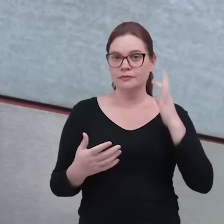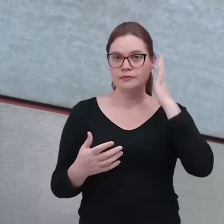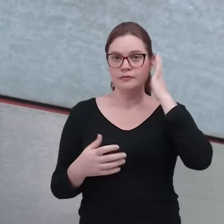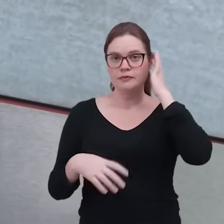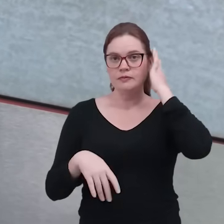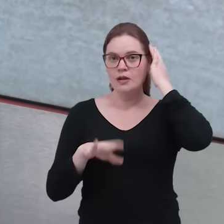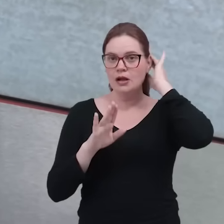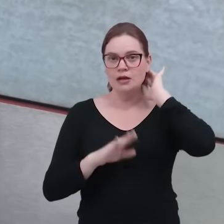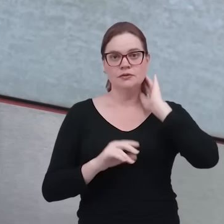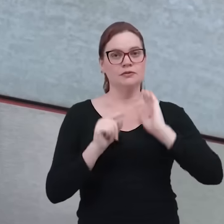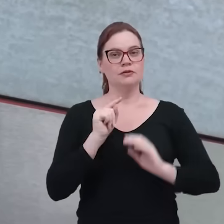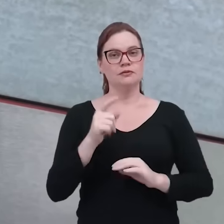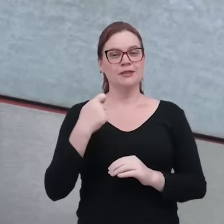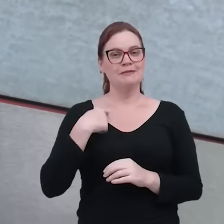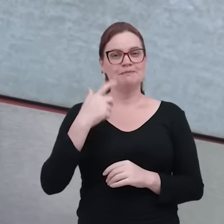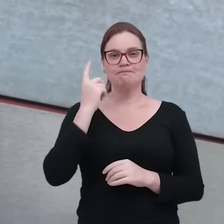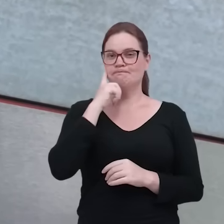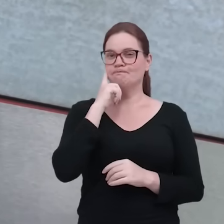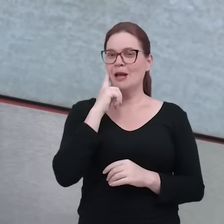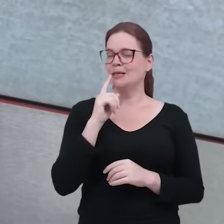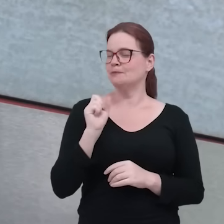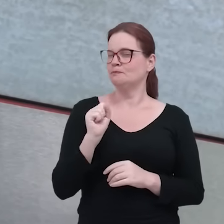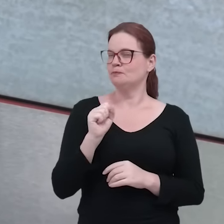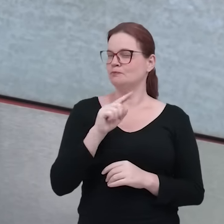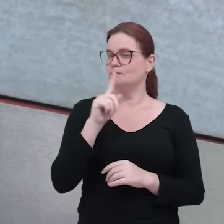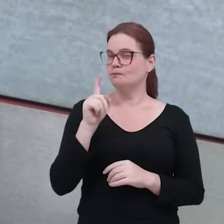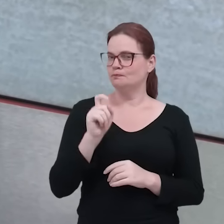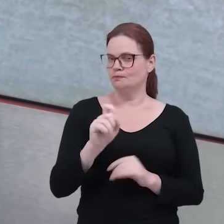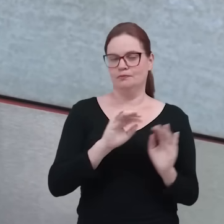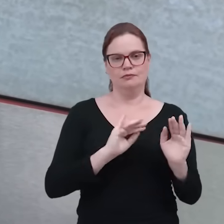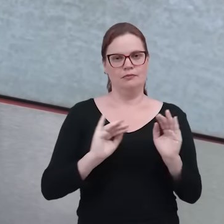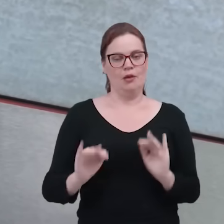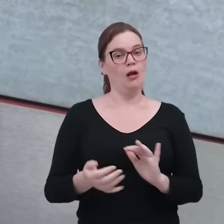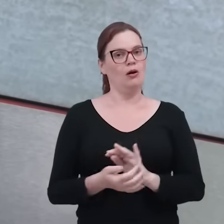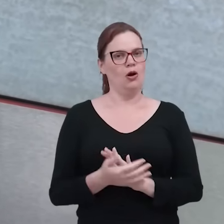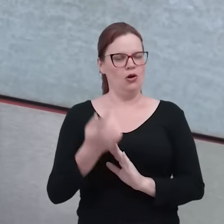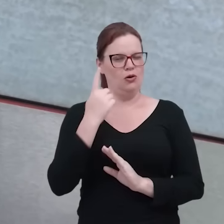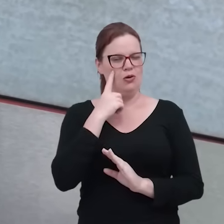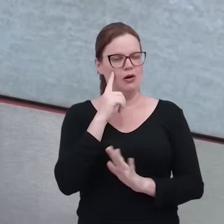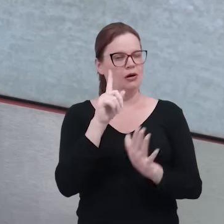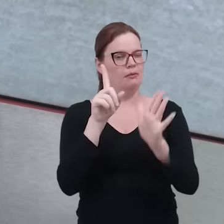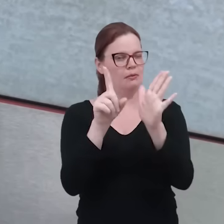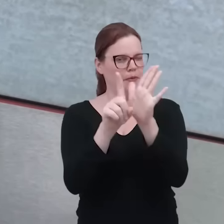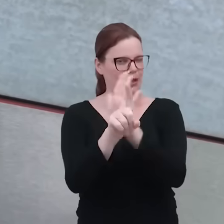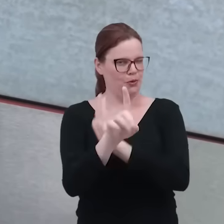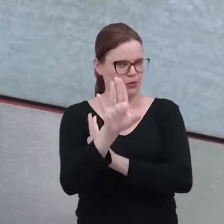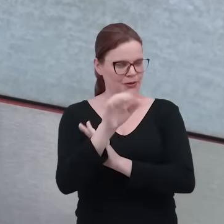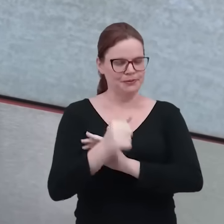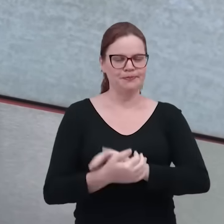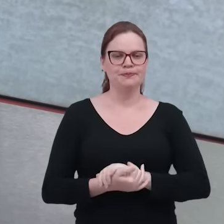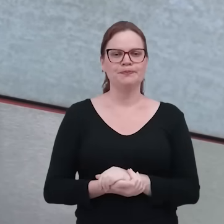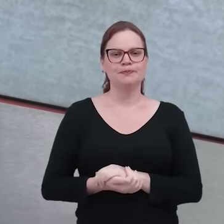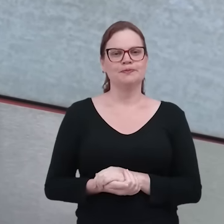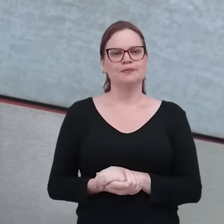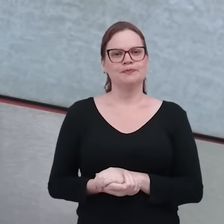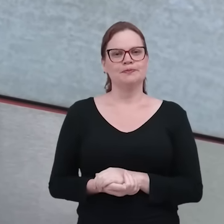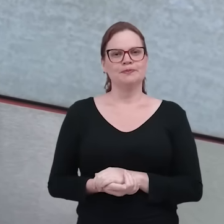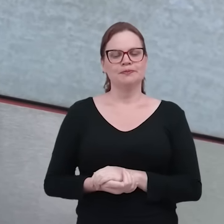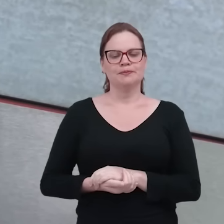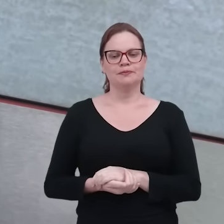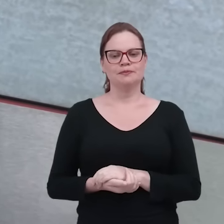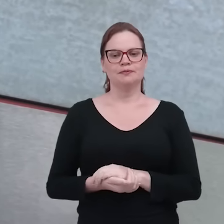das suas indagações, das suas interrogações. Nós vamos começar exatamente com uma pergunta. Olha a pergunta é assim, vamos